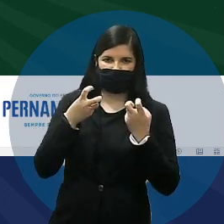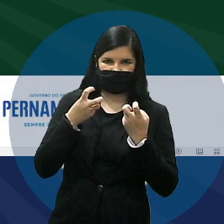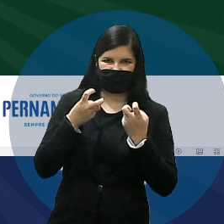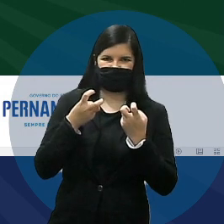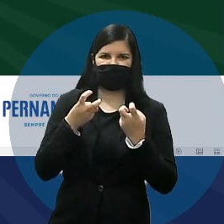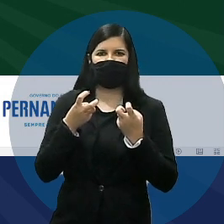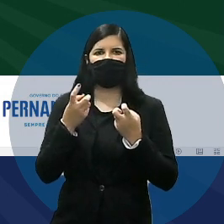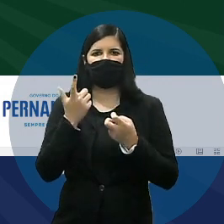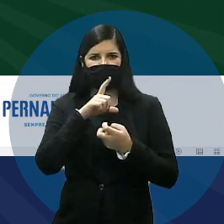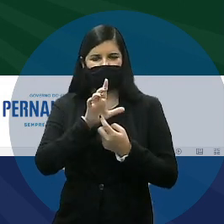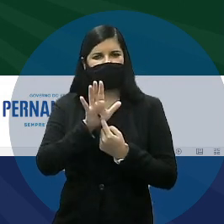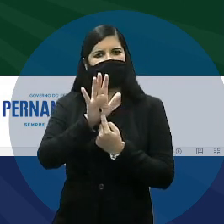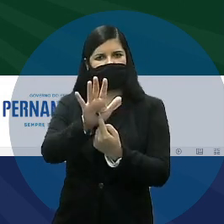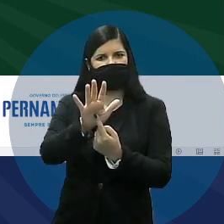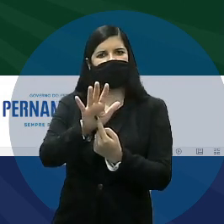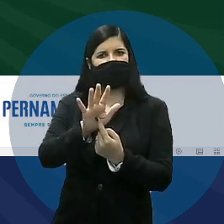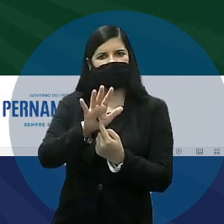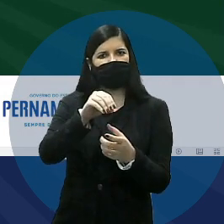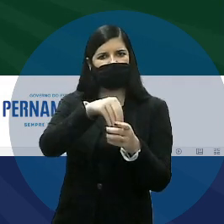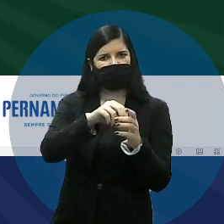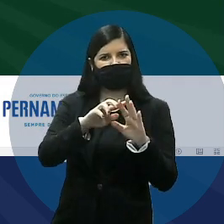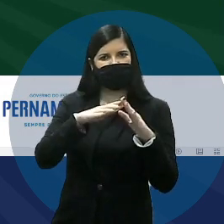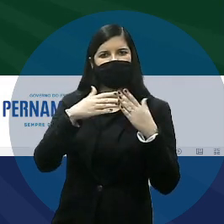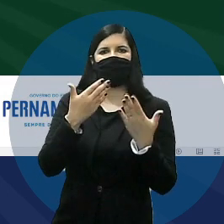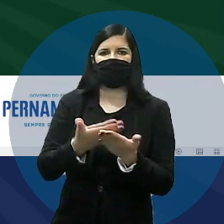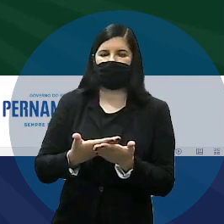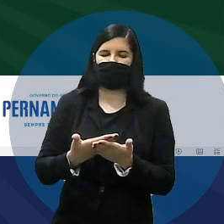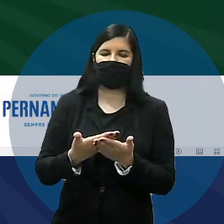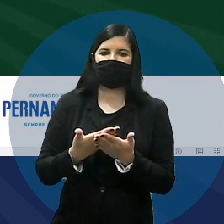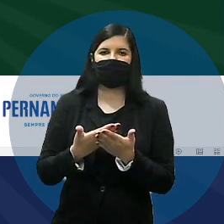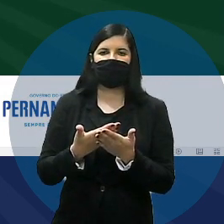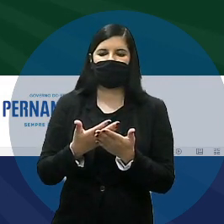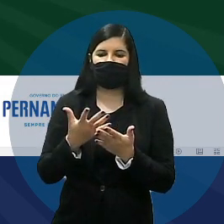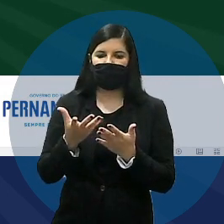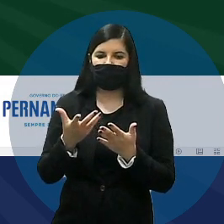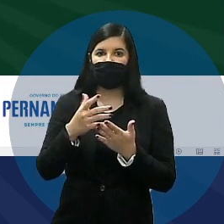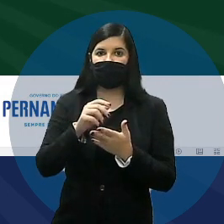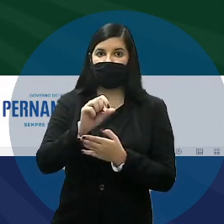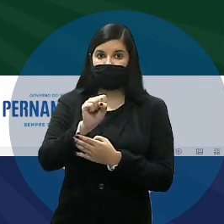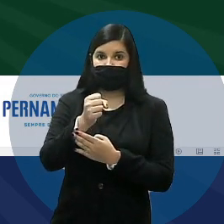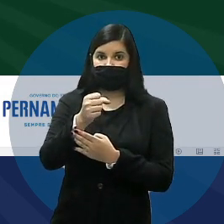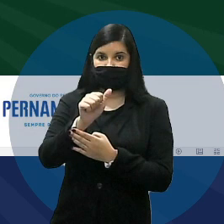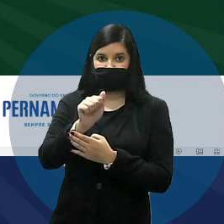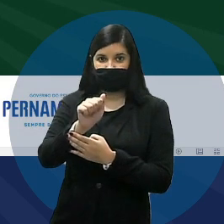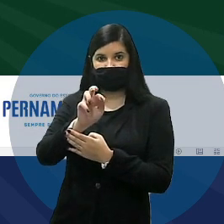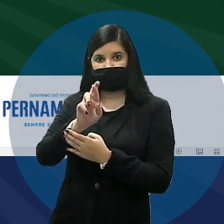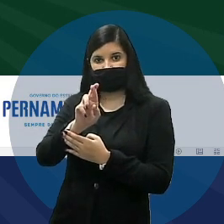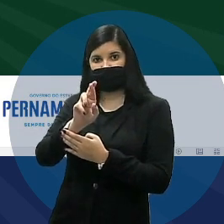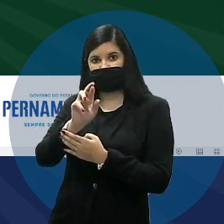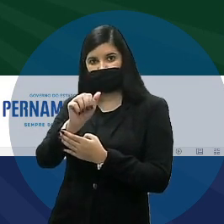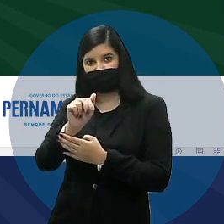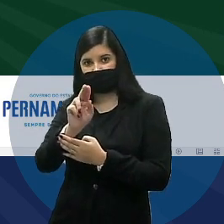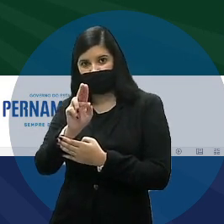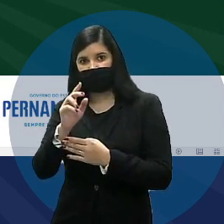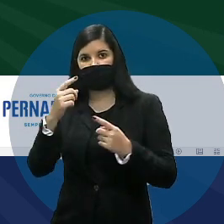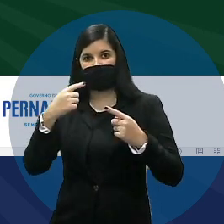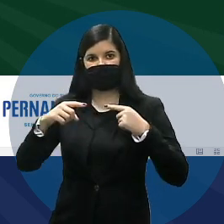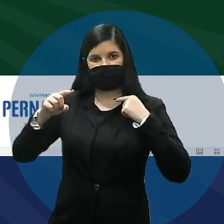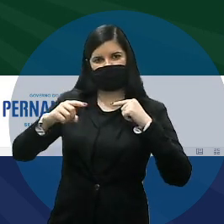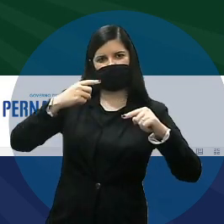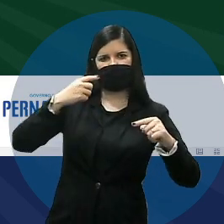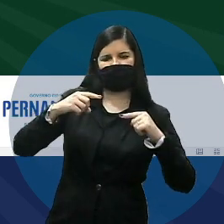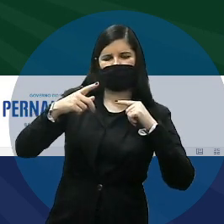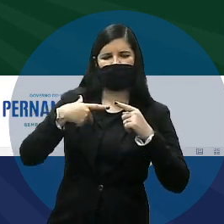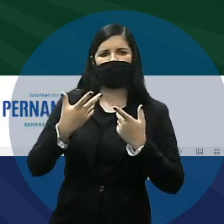trazer isso para dentro da escola, podemos trazer um formato de sarau para dentro da escola, adequado à realidade